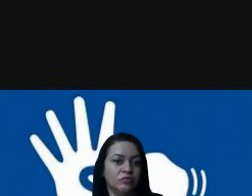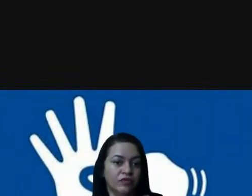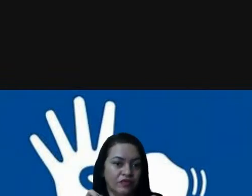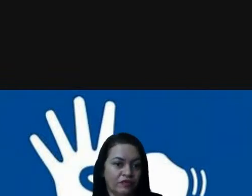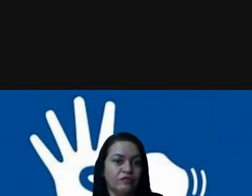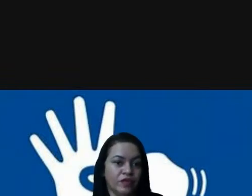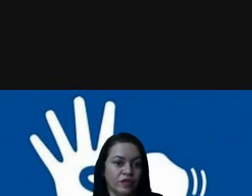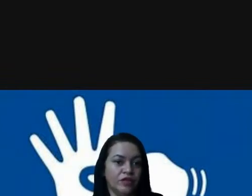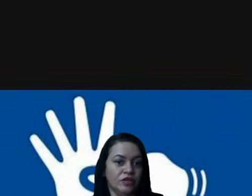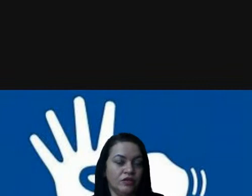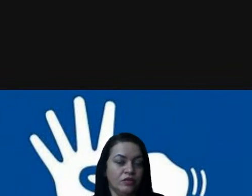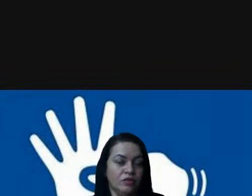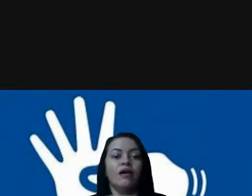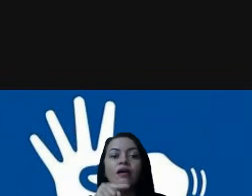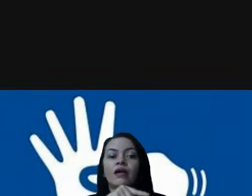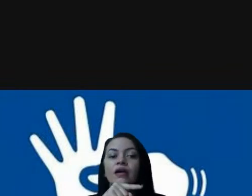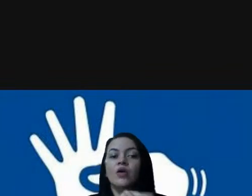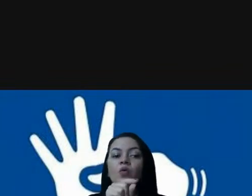Além